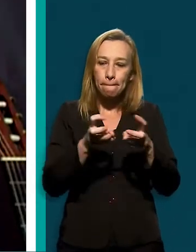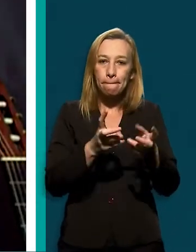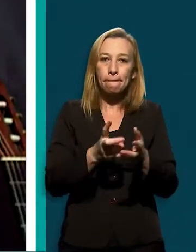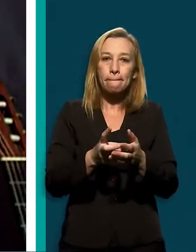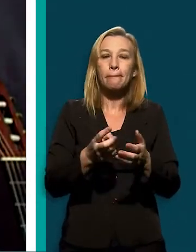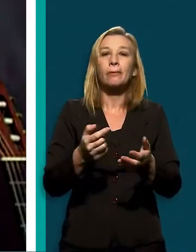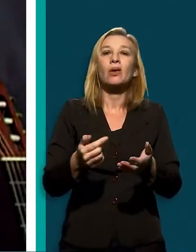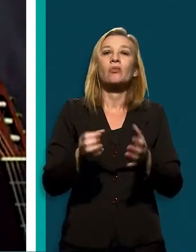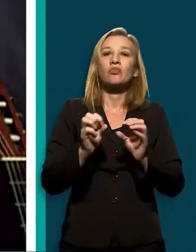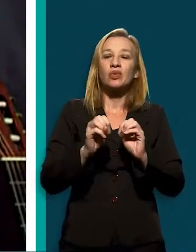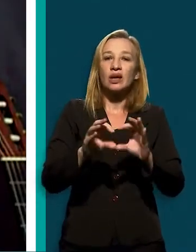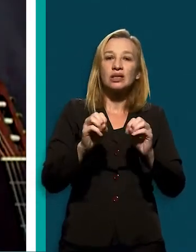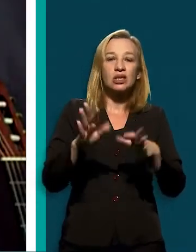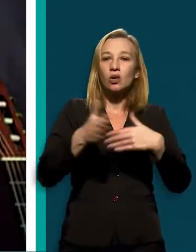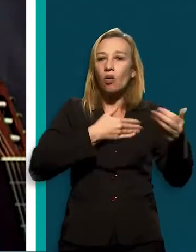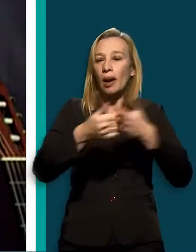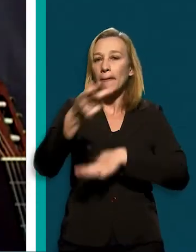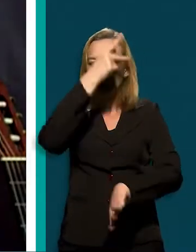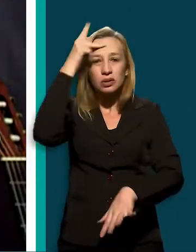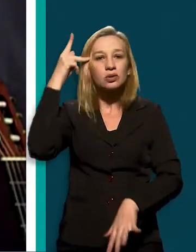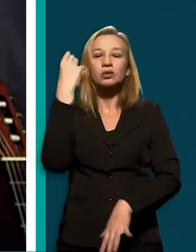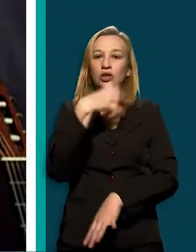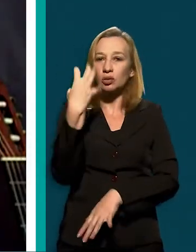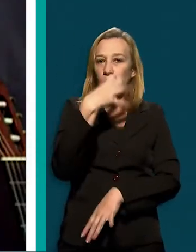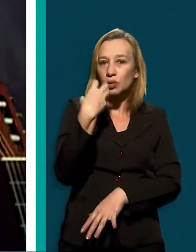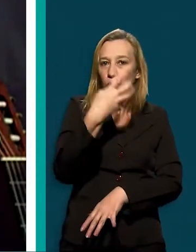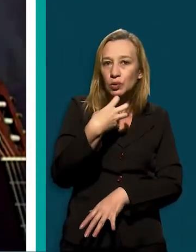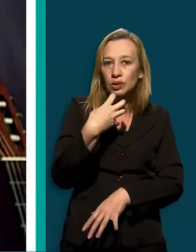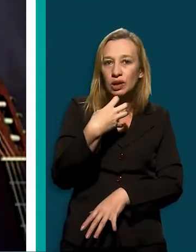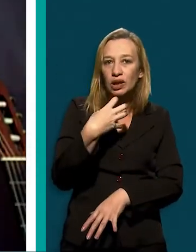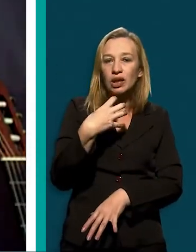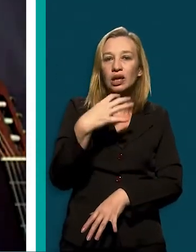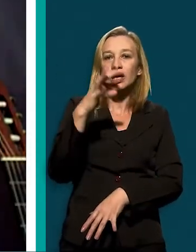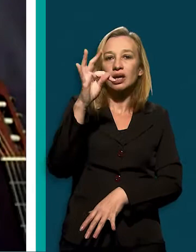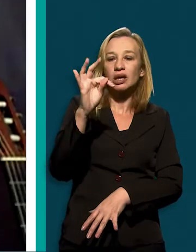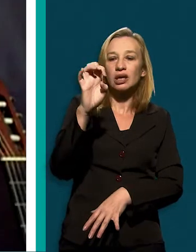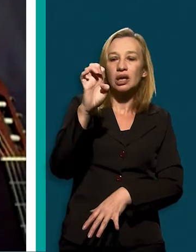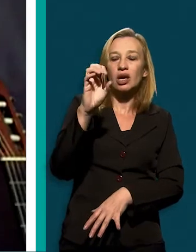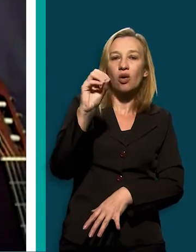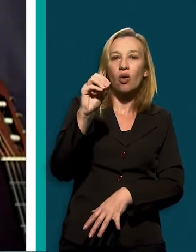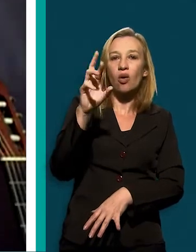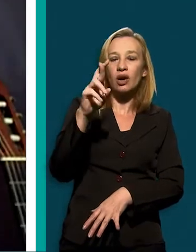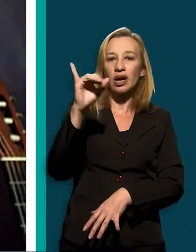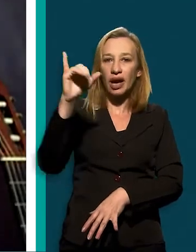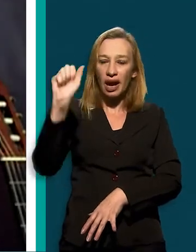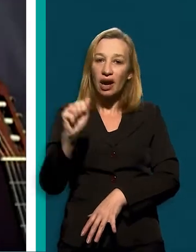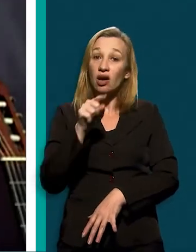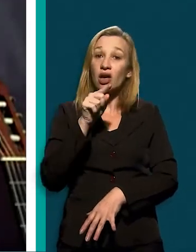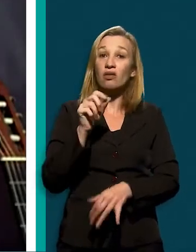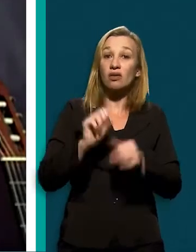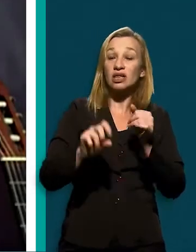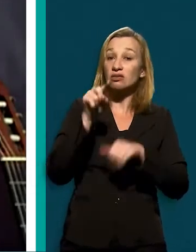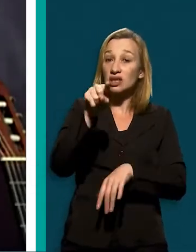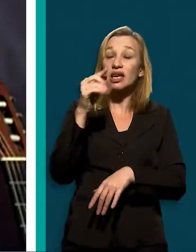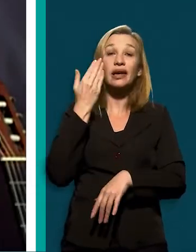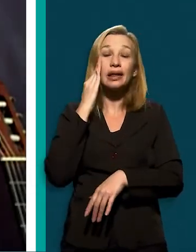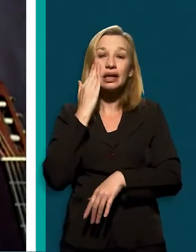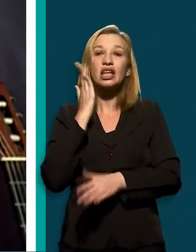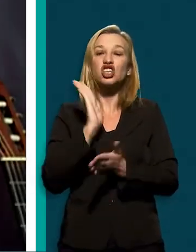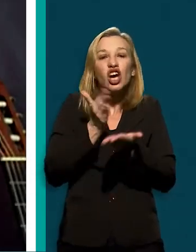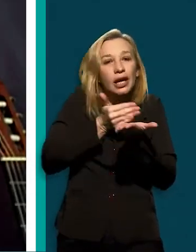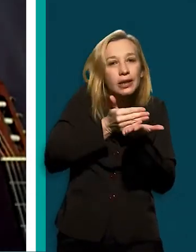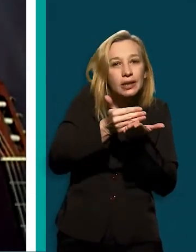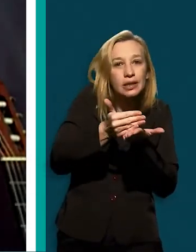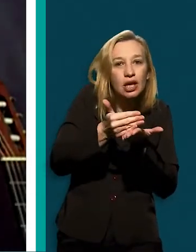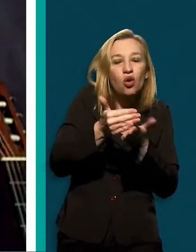dizer, eu consigo dar aula para qualquer pessoa de música na questão teórica. Eu fazendo você entender,